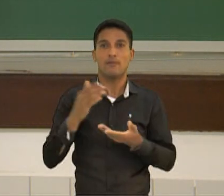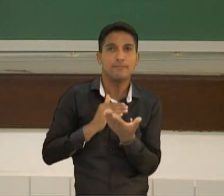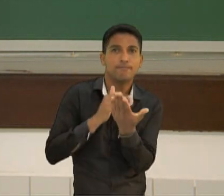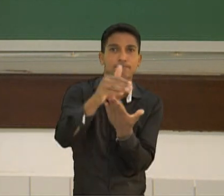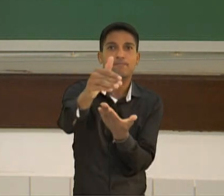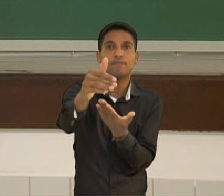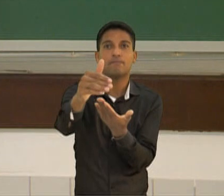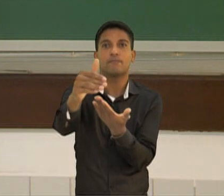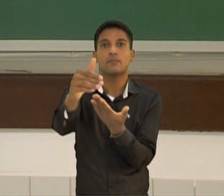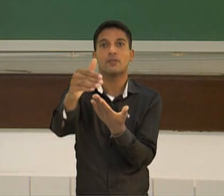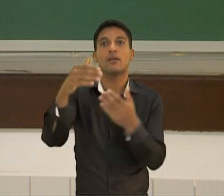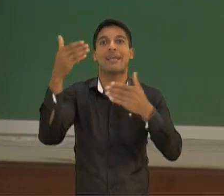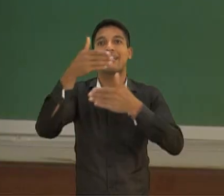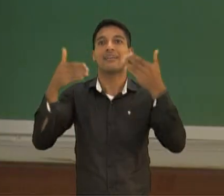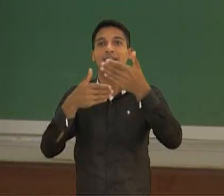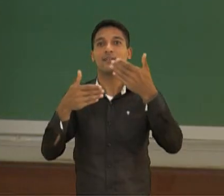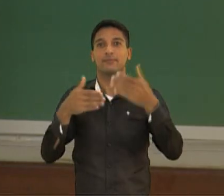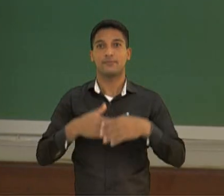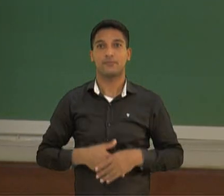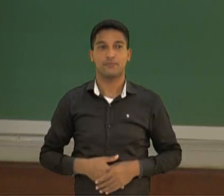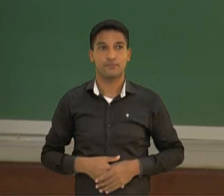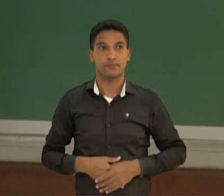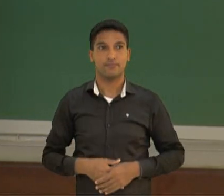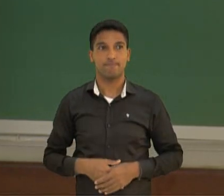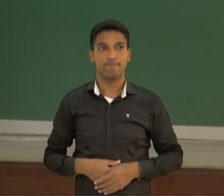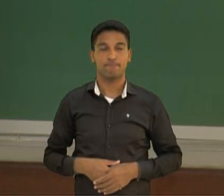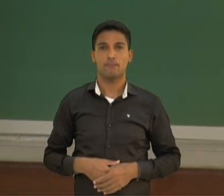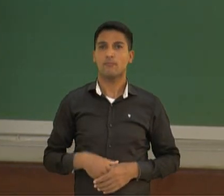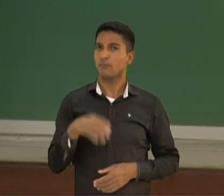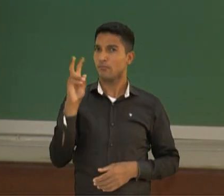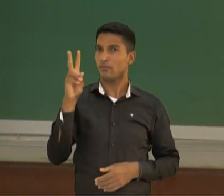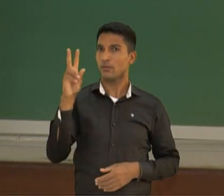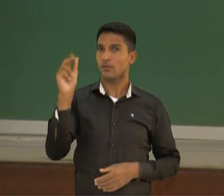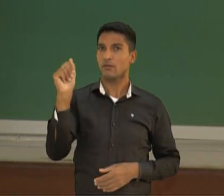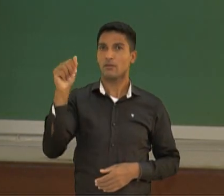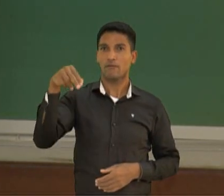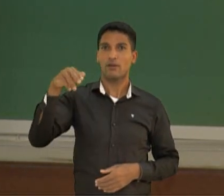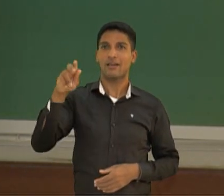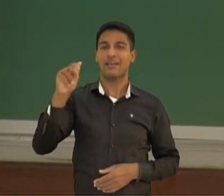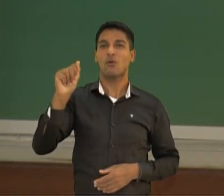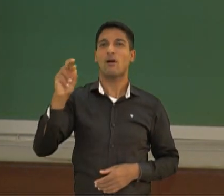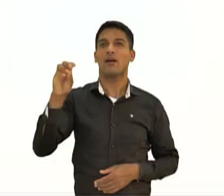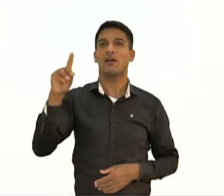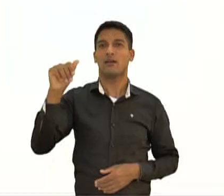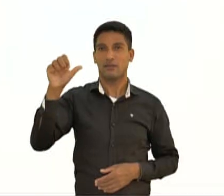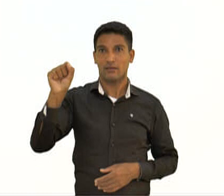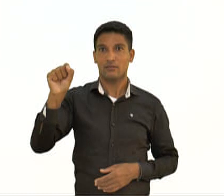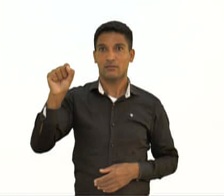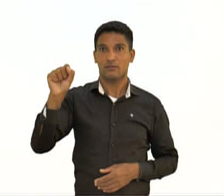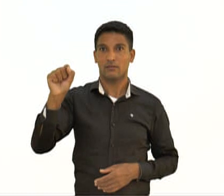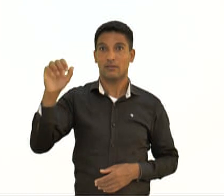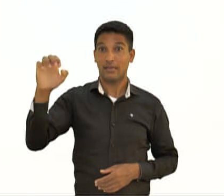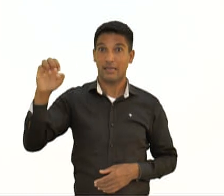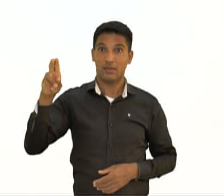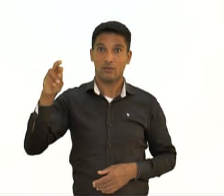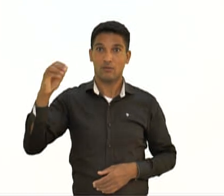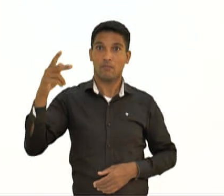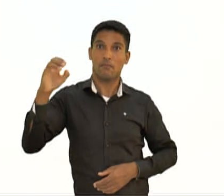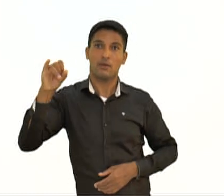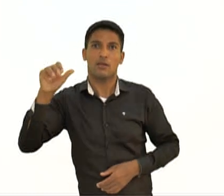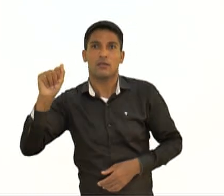então nossos slides. Vanguardas europeias, o que é? Vamos com a prof aqui nesse texto? Vanguardas